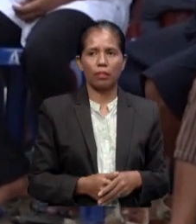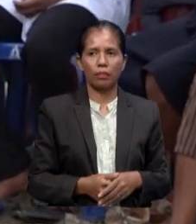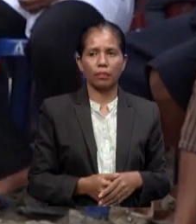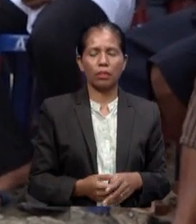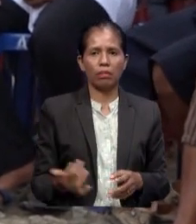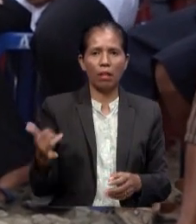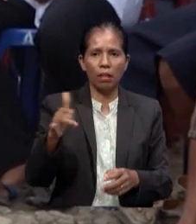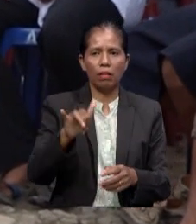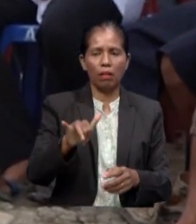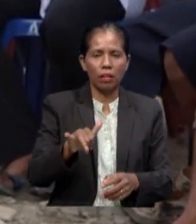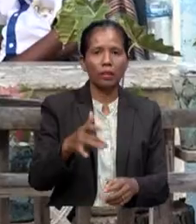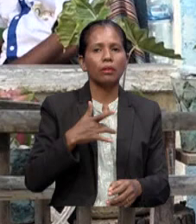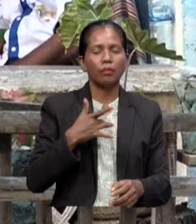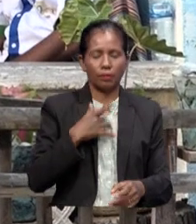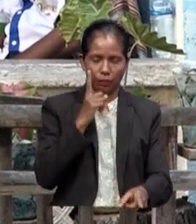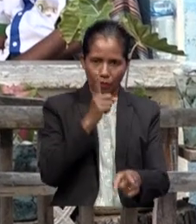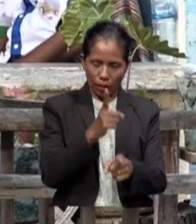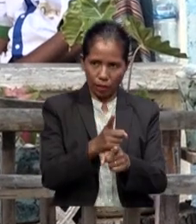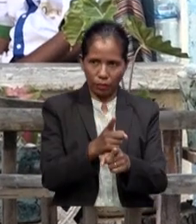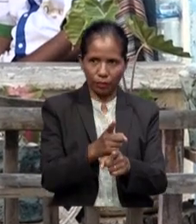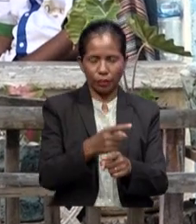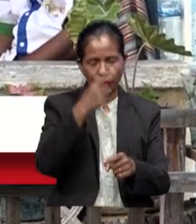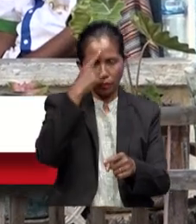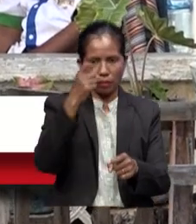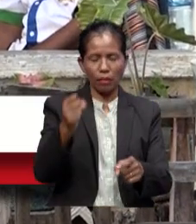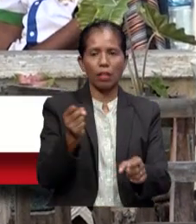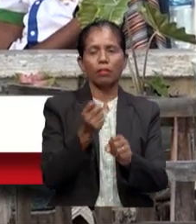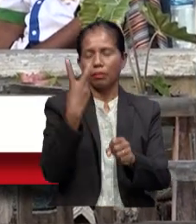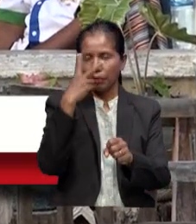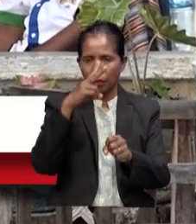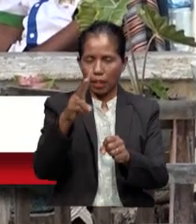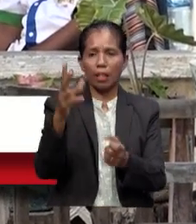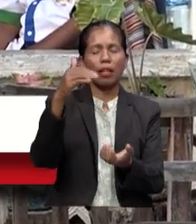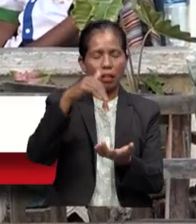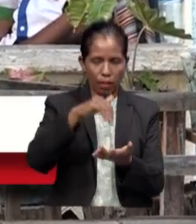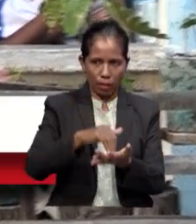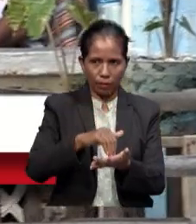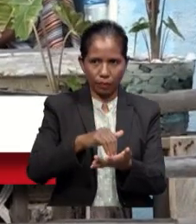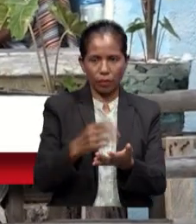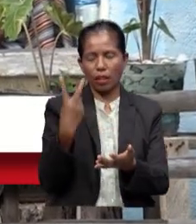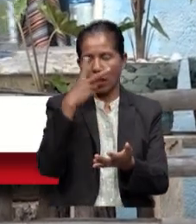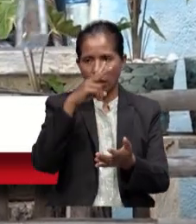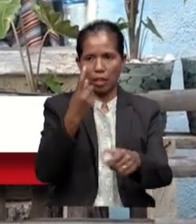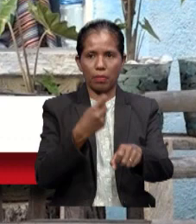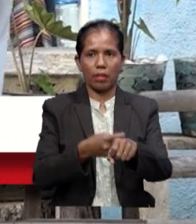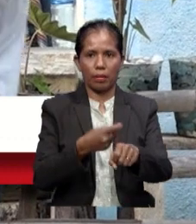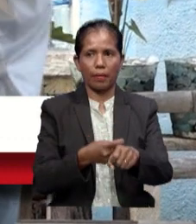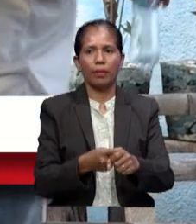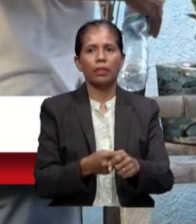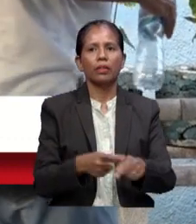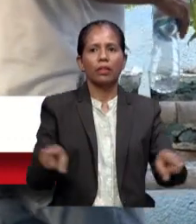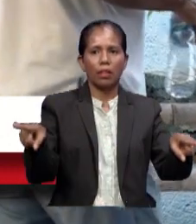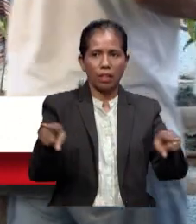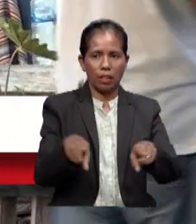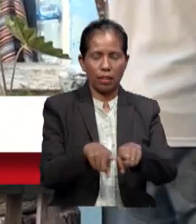sindicate los tamba halo avaliação. Reba situação, compara.